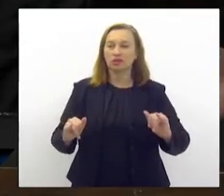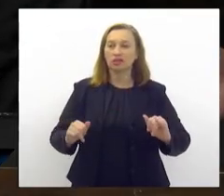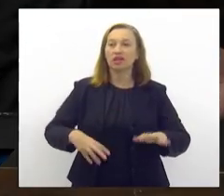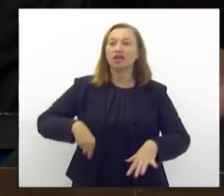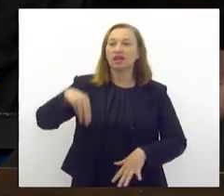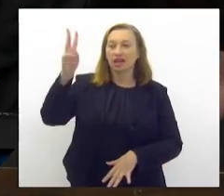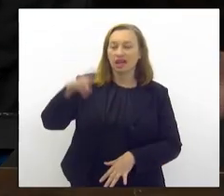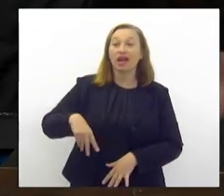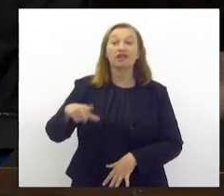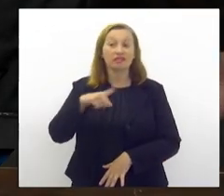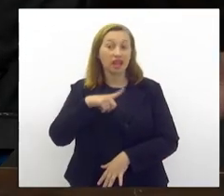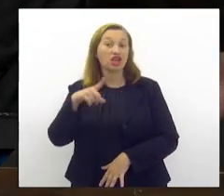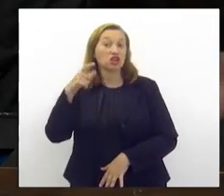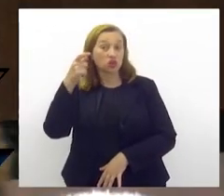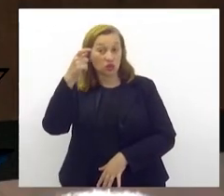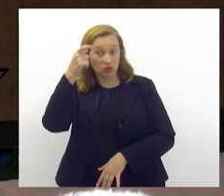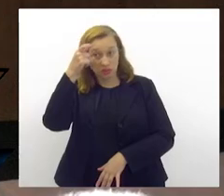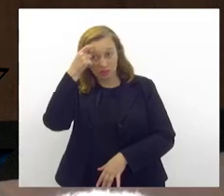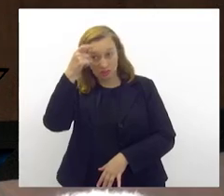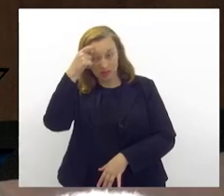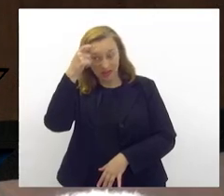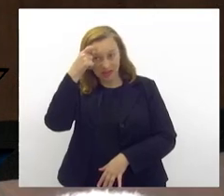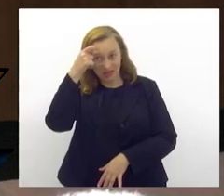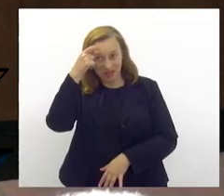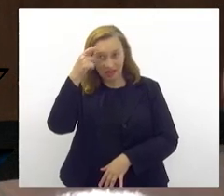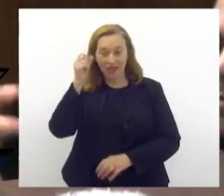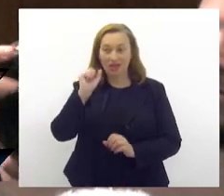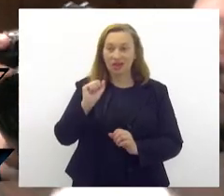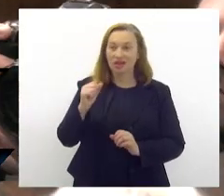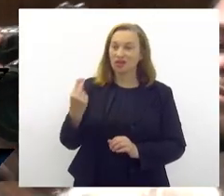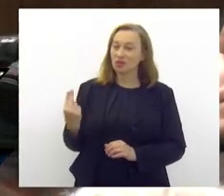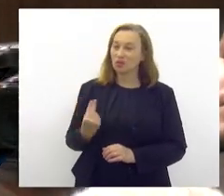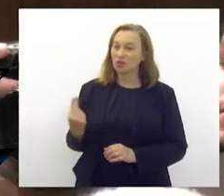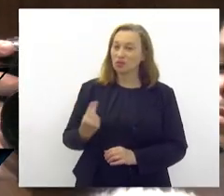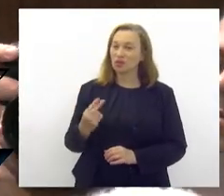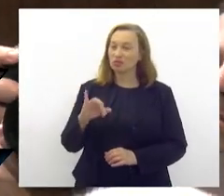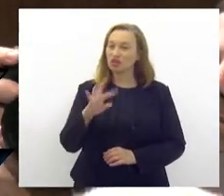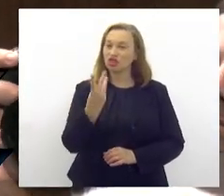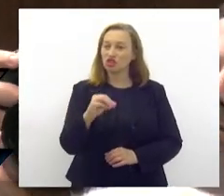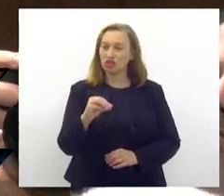juízo, né? Defere com a autoria ao Chico, nosso corregedor.